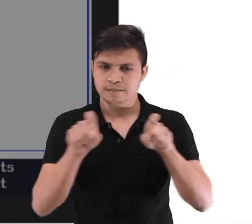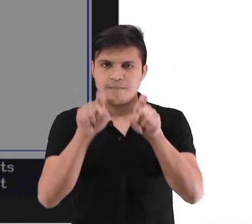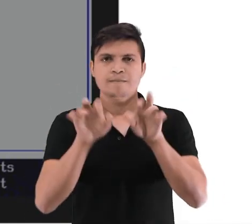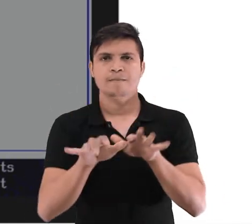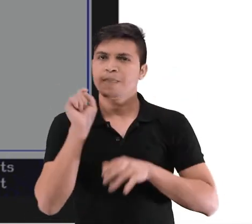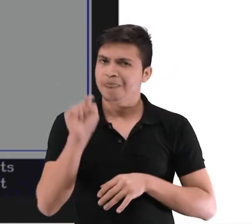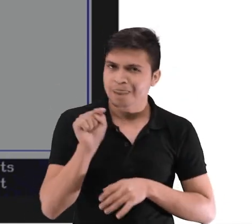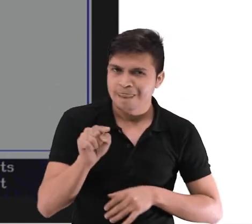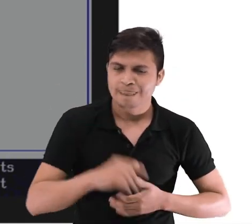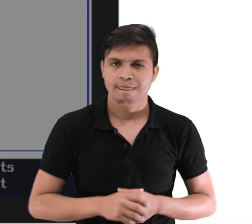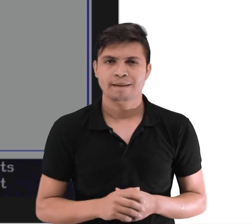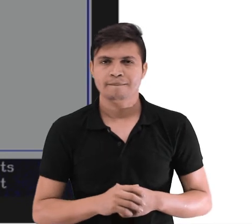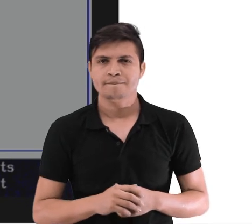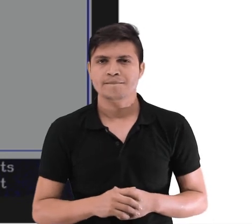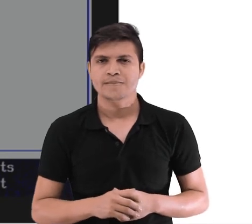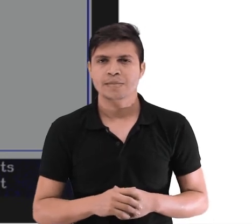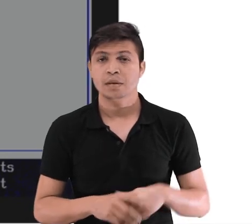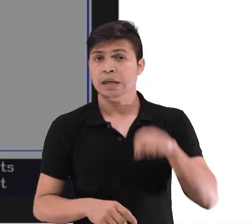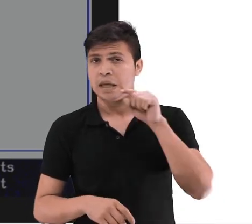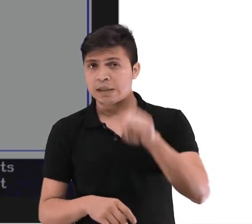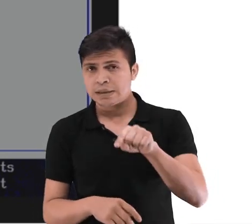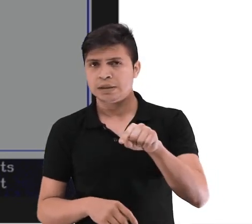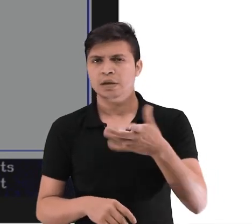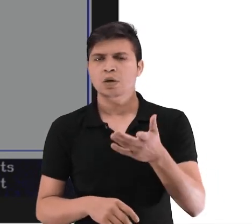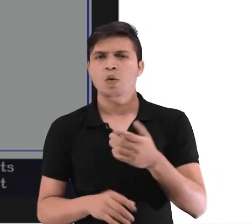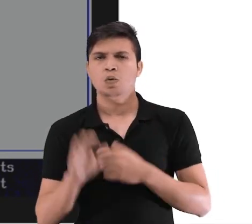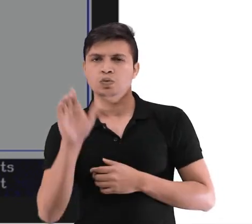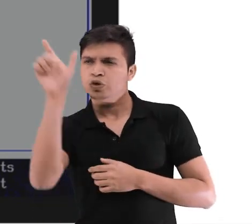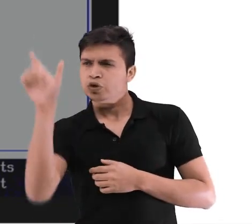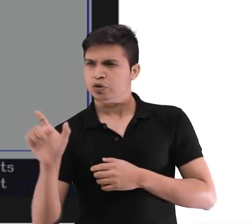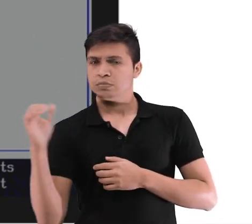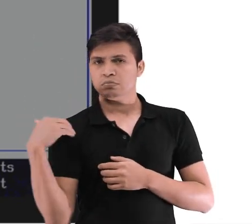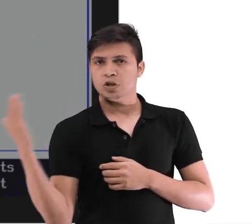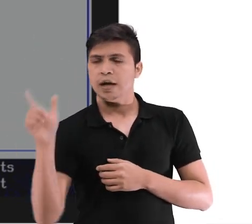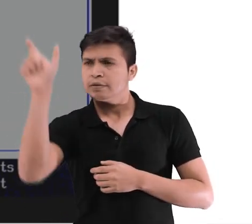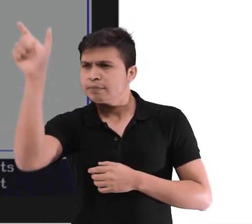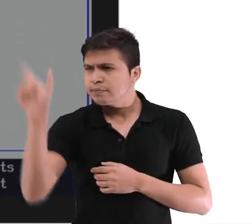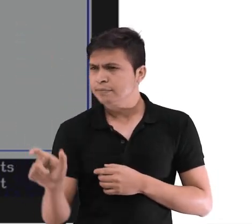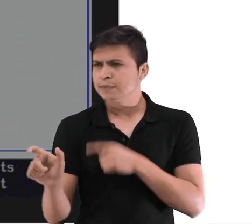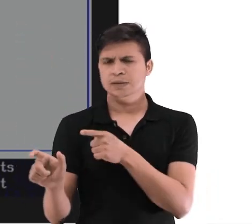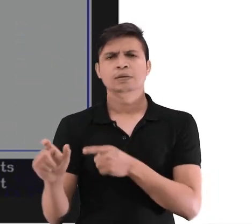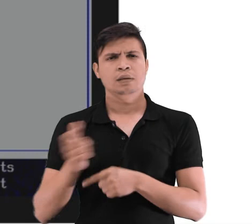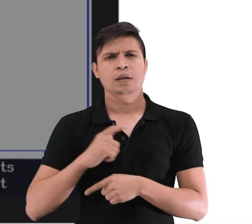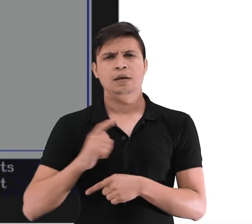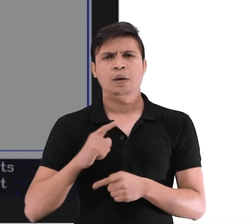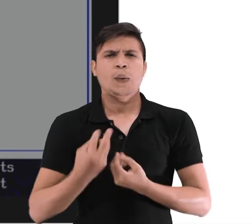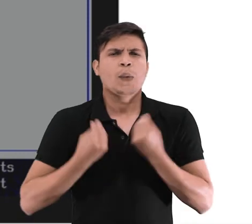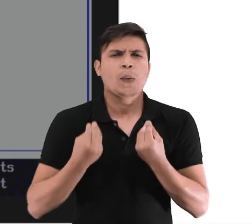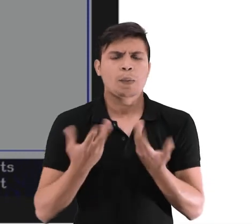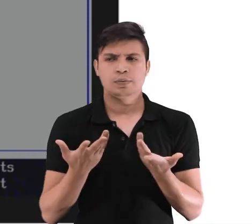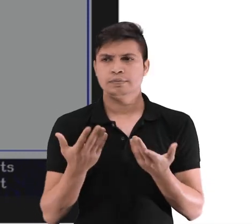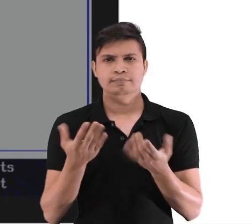E aqui, no lado direito, ele está mostrando como é que está a